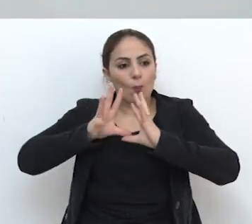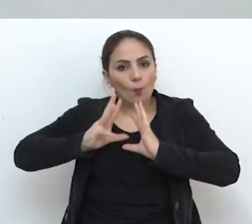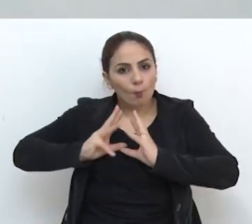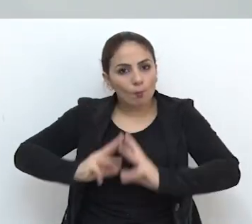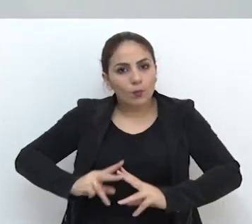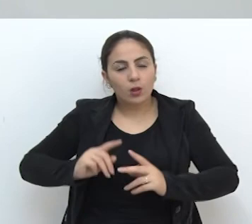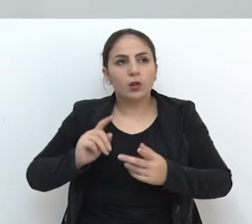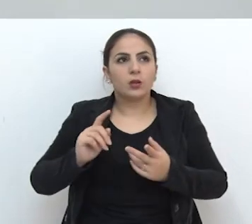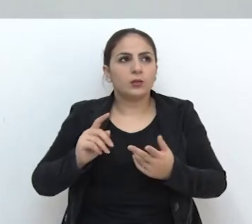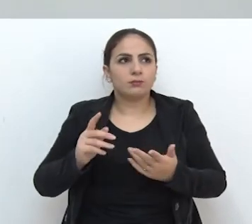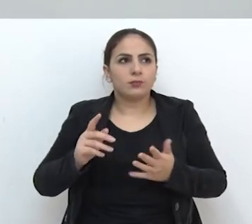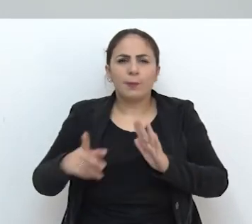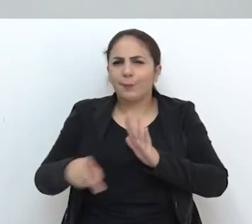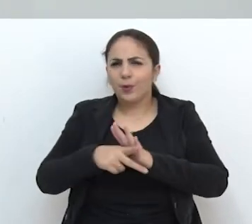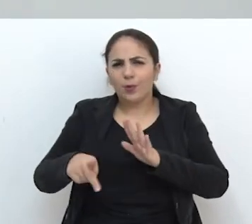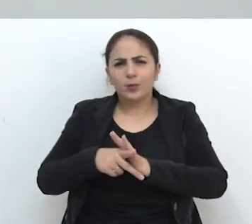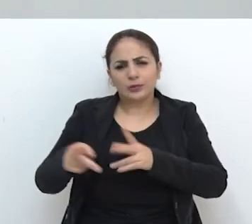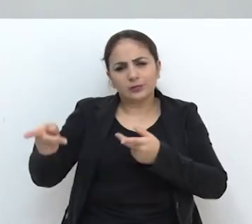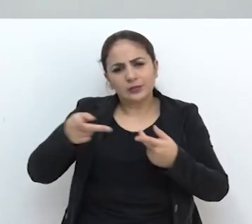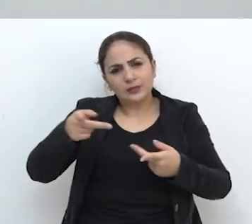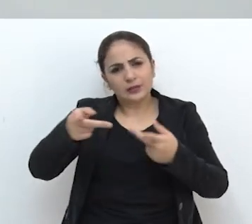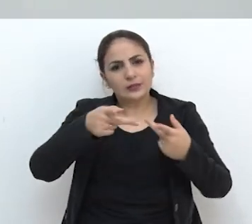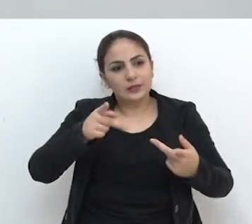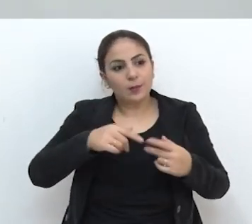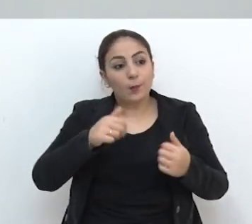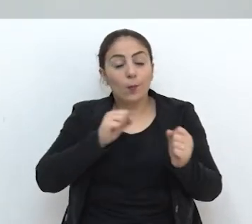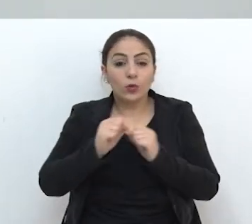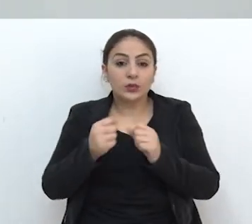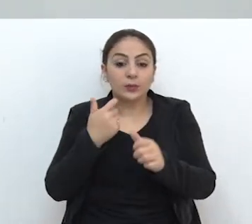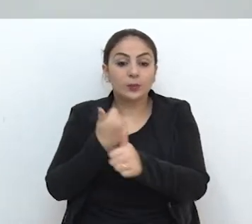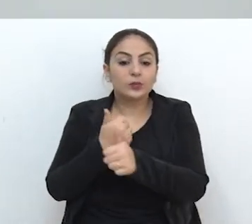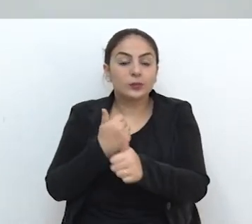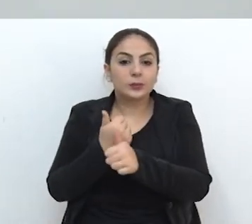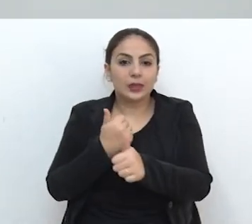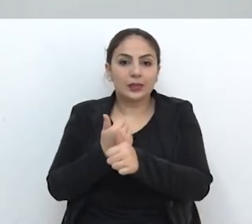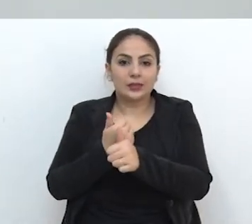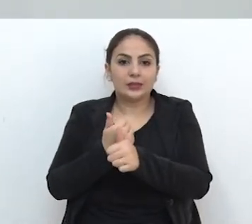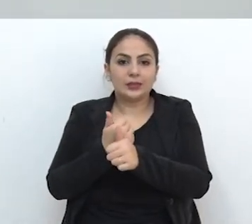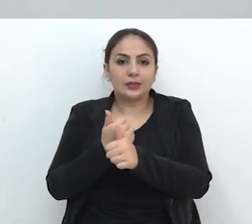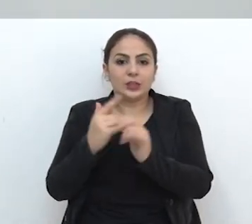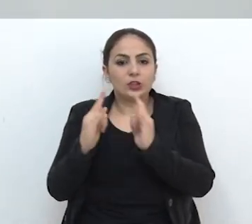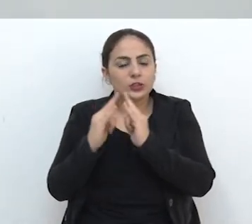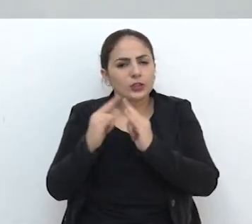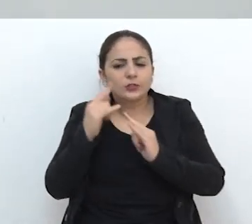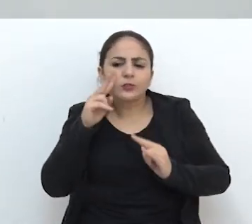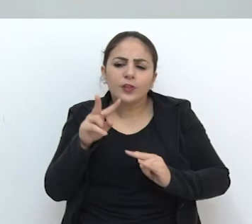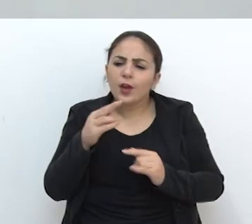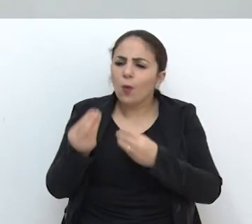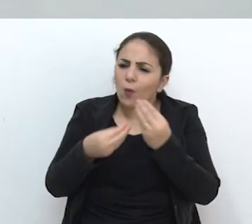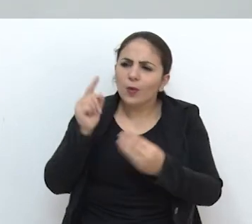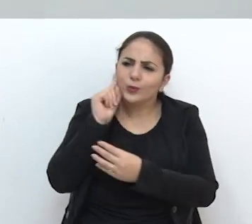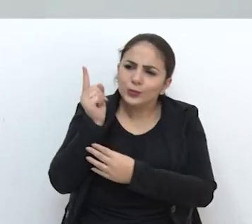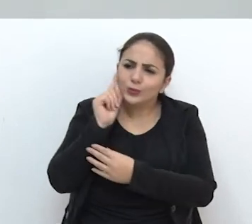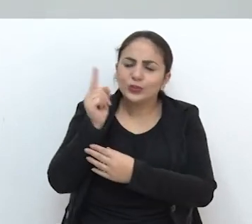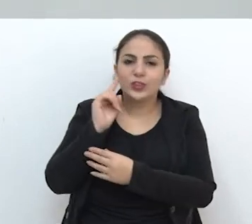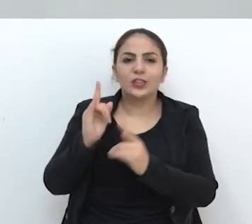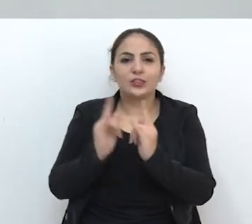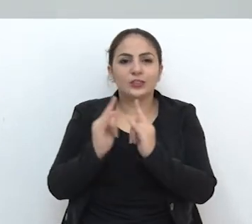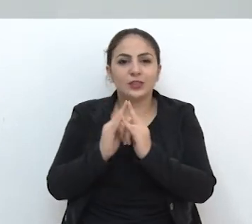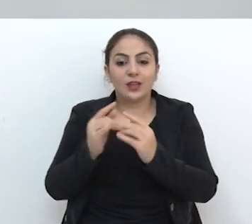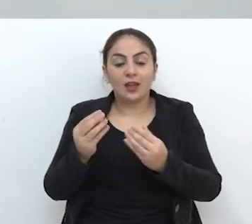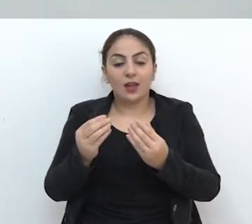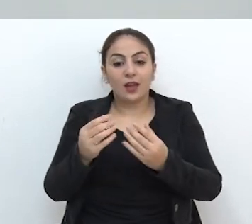da limpeza ou a própria visitação, para poder se aproximar da entidade e viver o dia a dia da entidade.